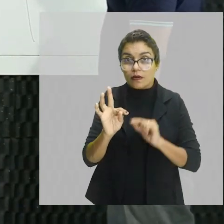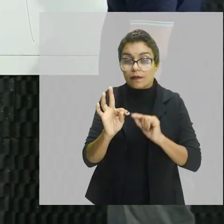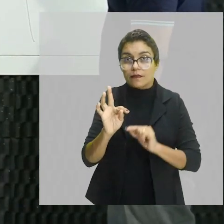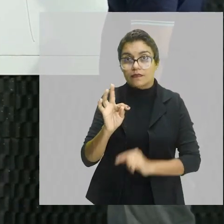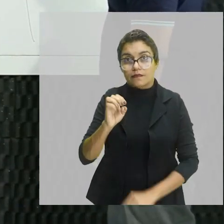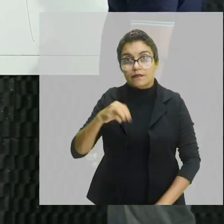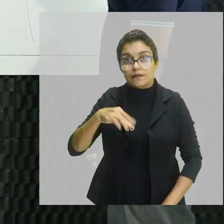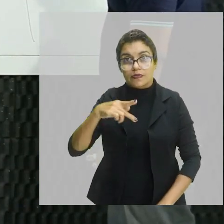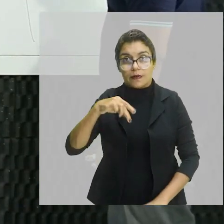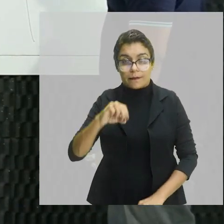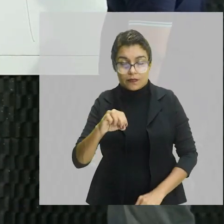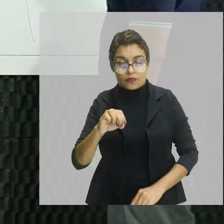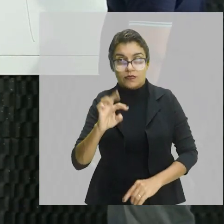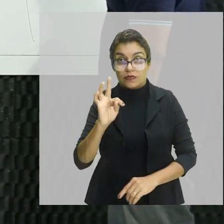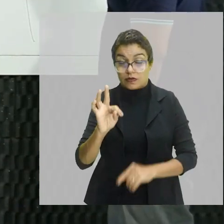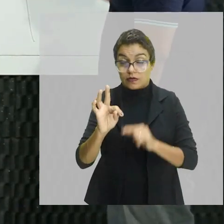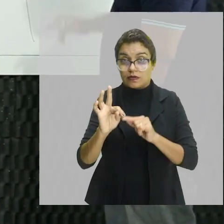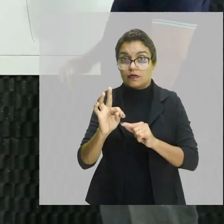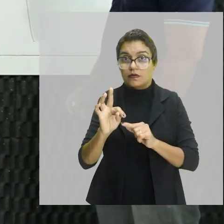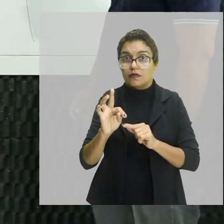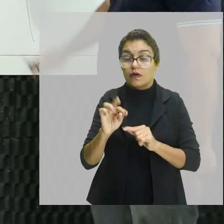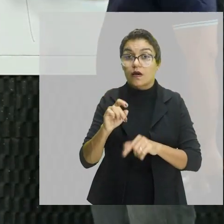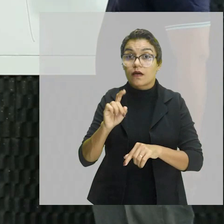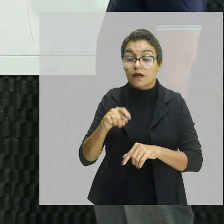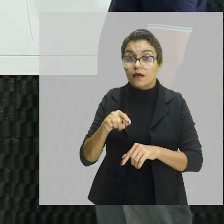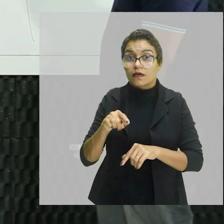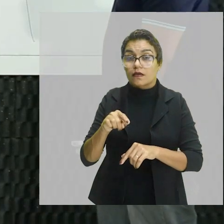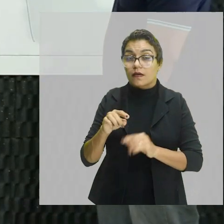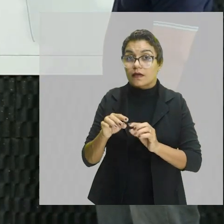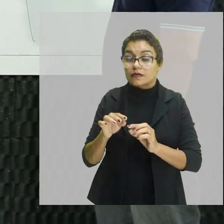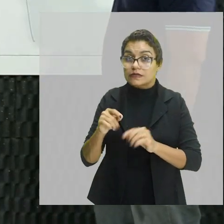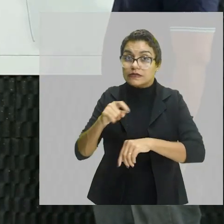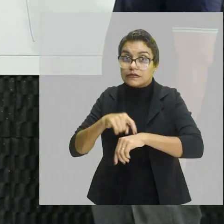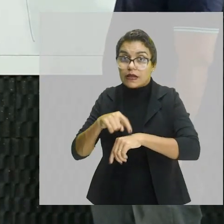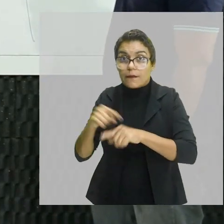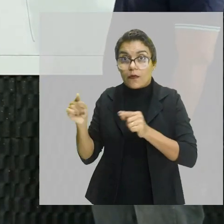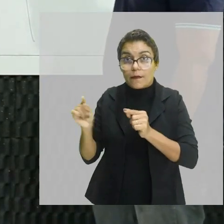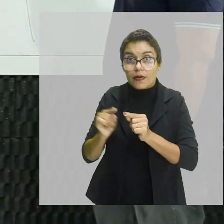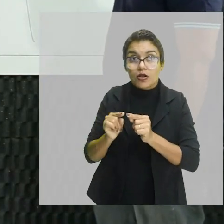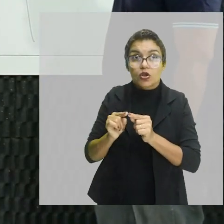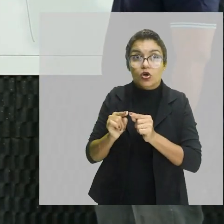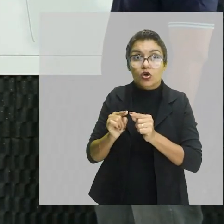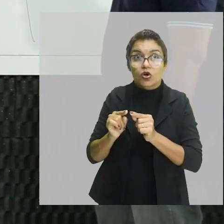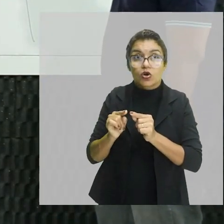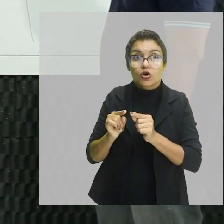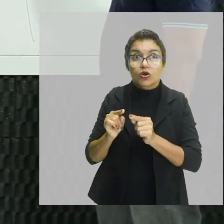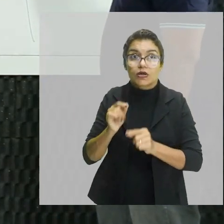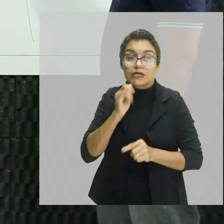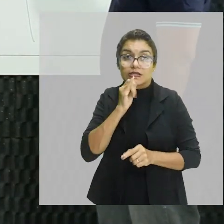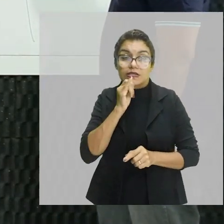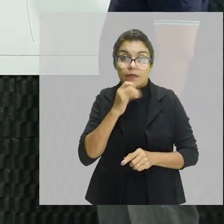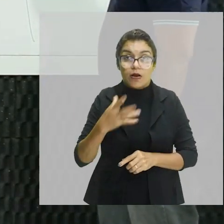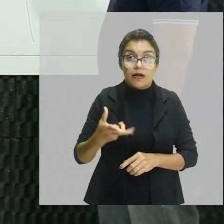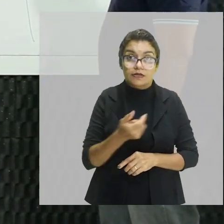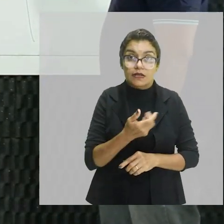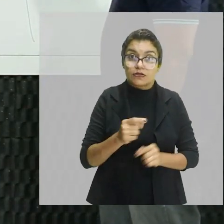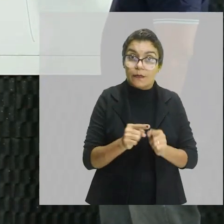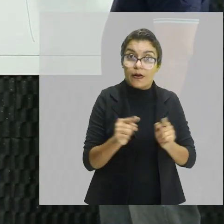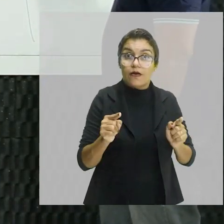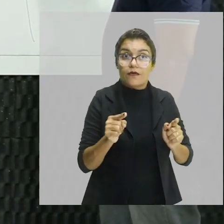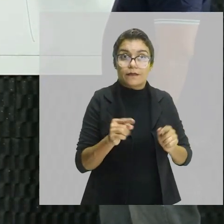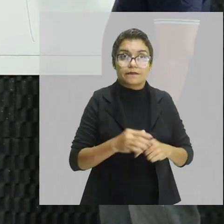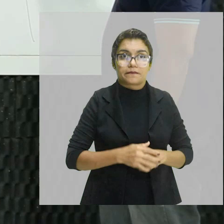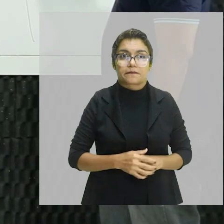tem menor tempo vai ter maior, o resultado aqui vai ser maior. Ou seja,